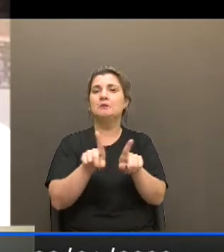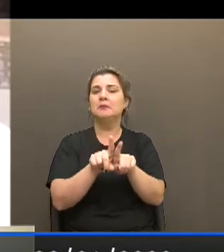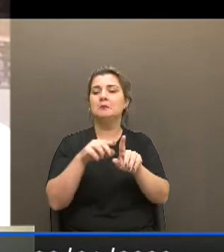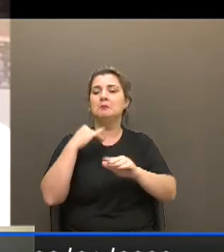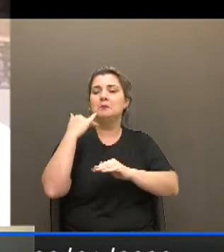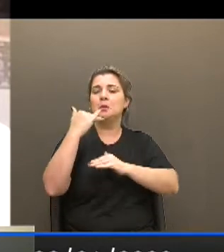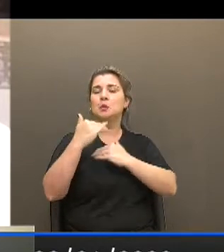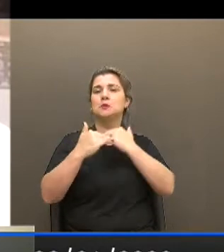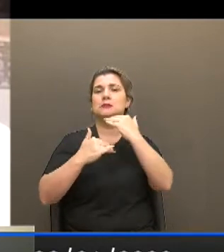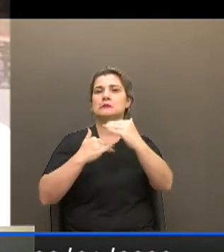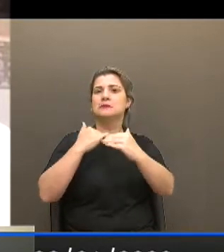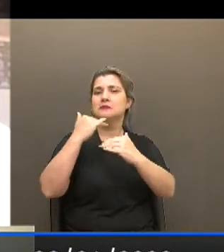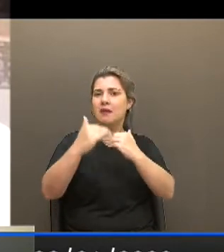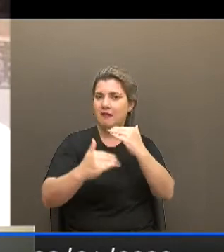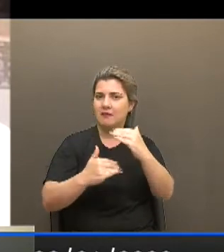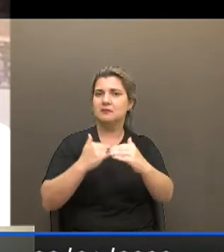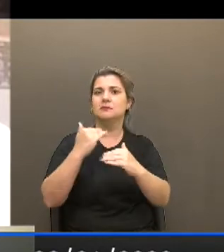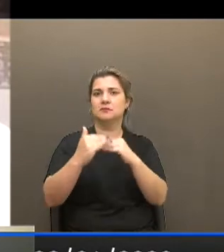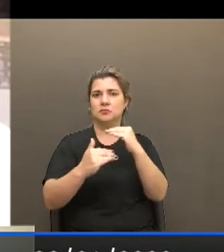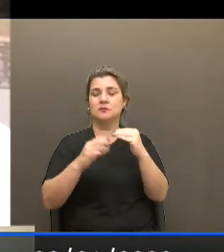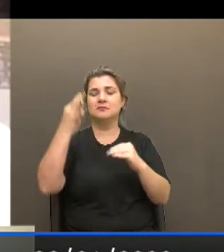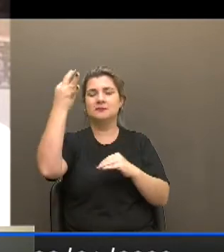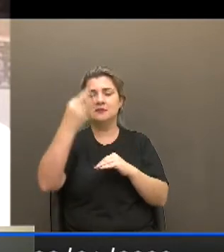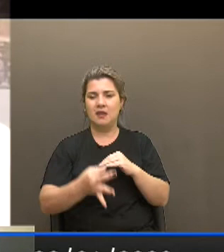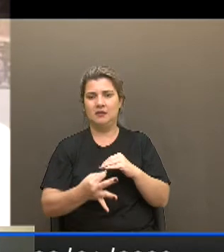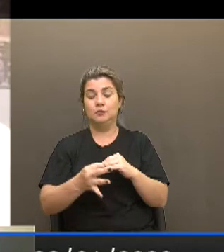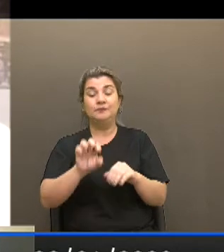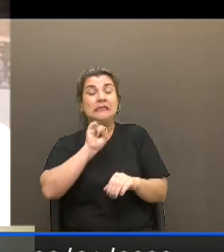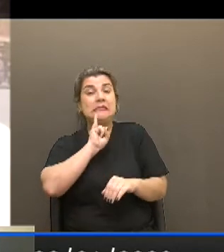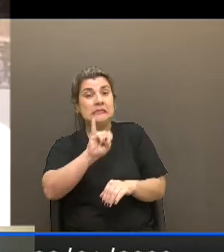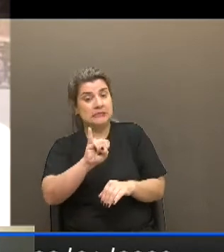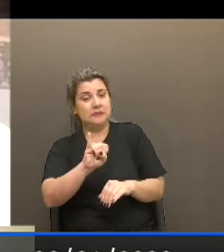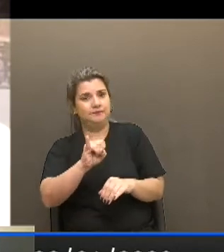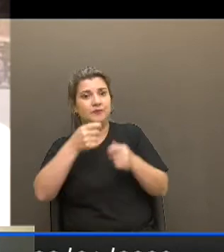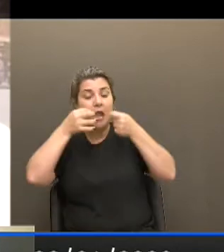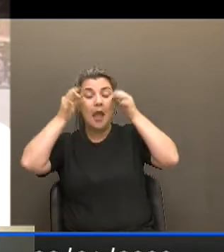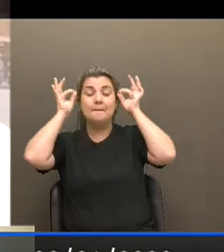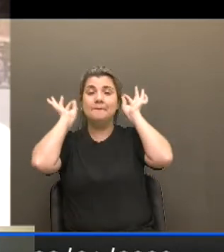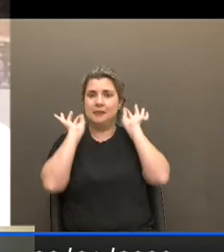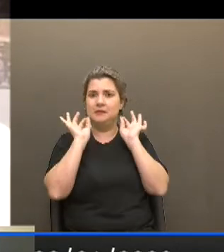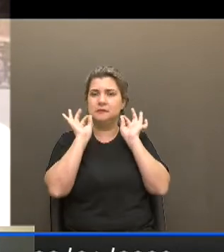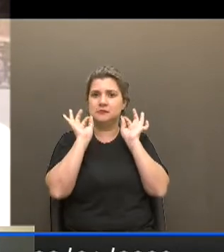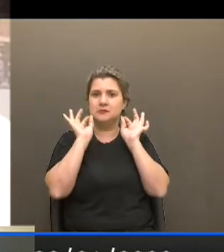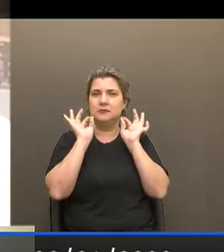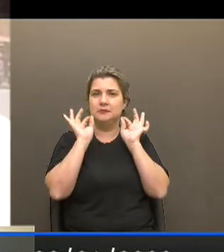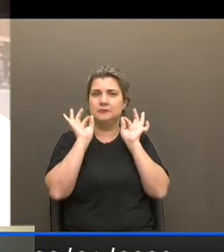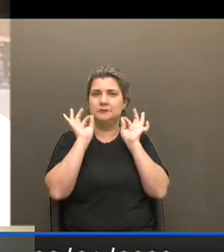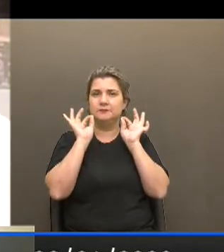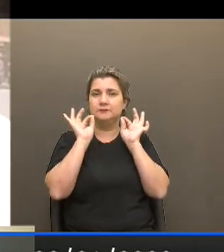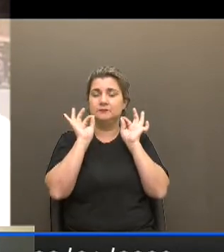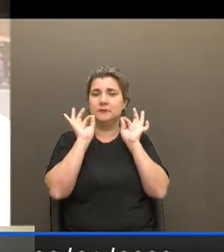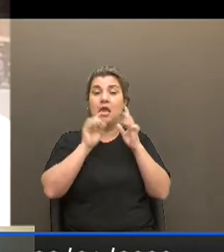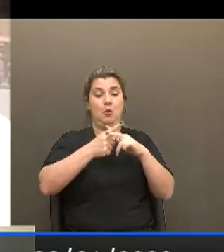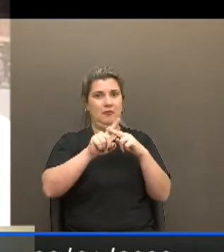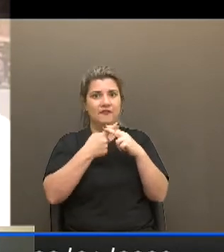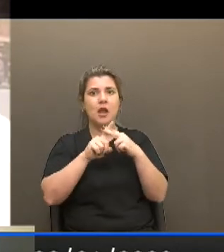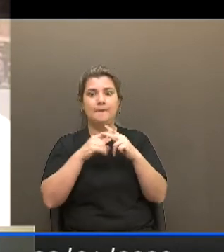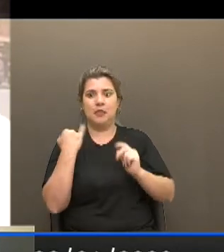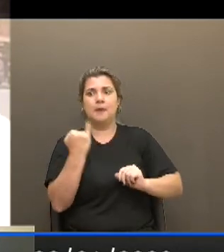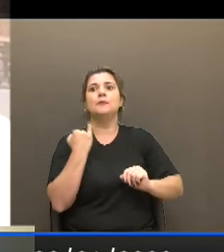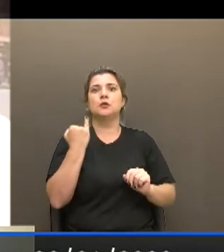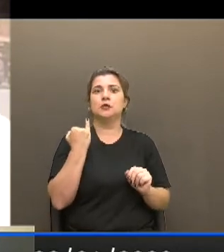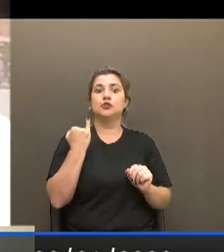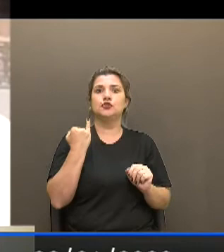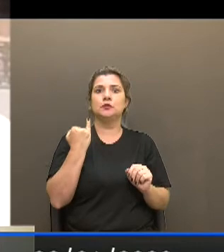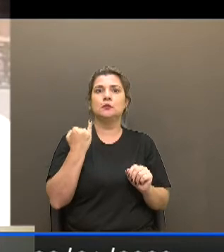para poder serem aplicados. Se a máscara, eu não sou especialista nessa área, é uma ferramenta importante, então é ali que nós temos